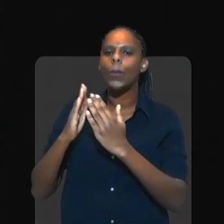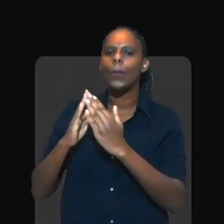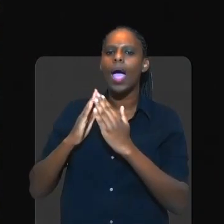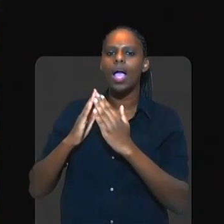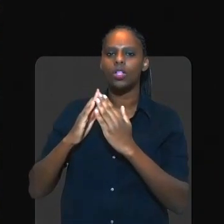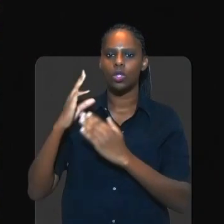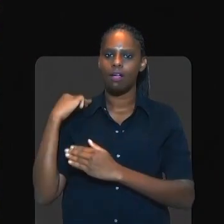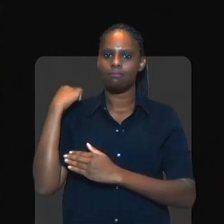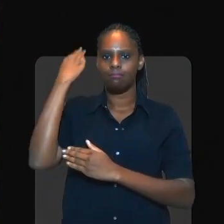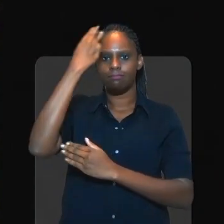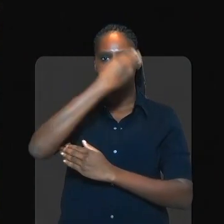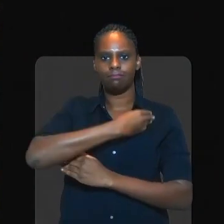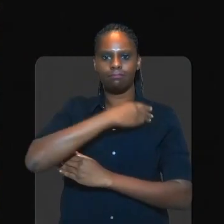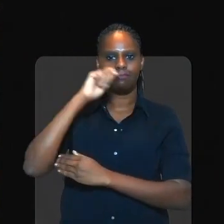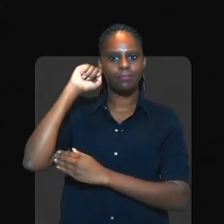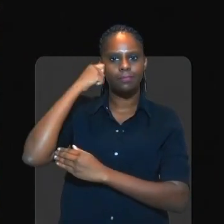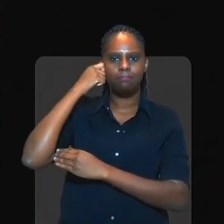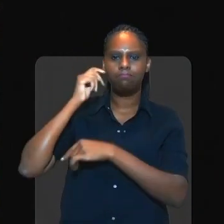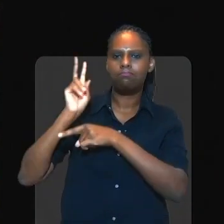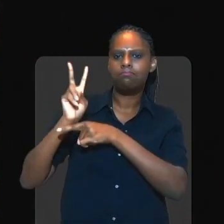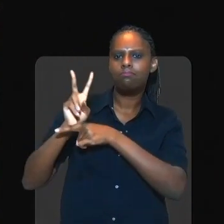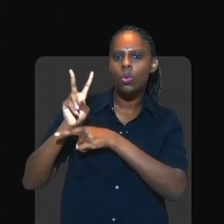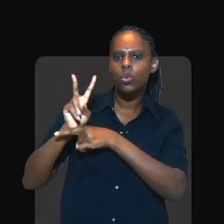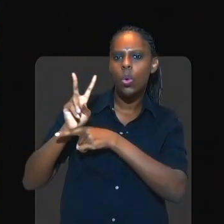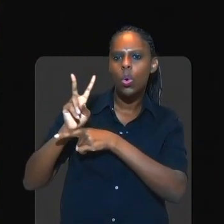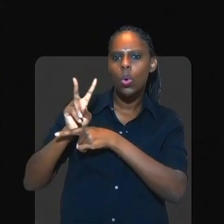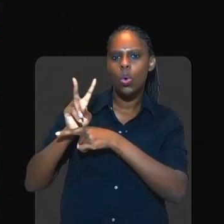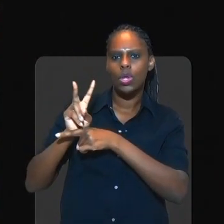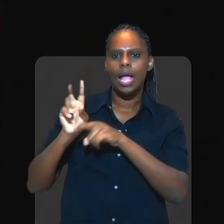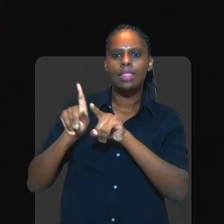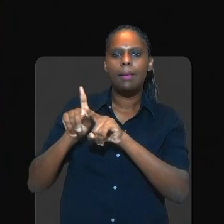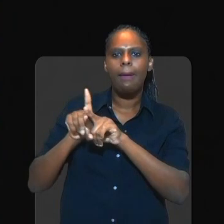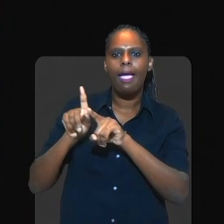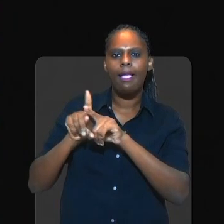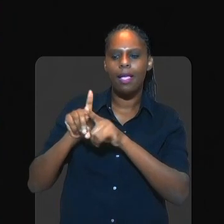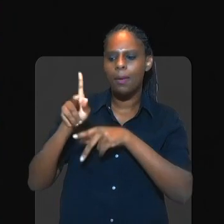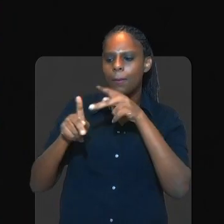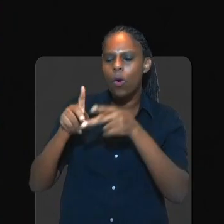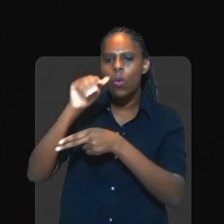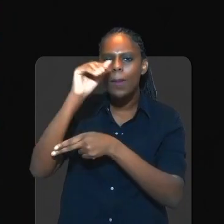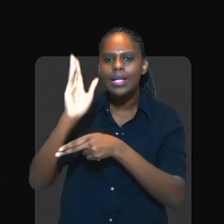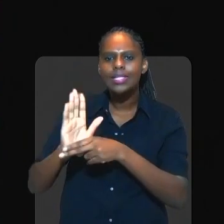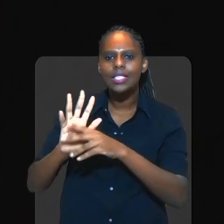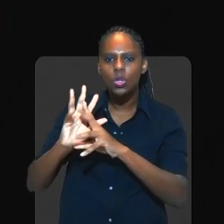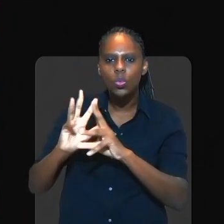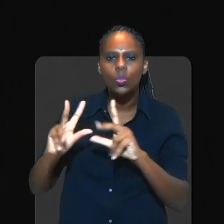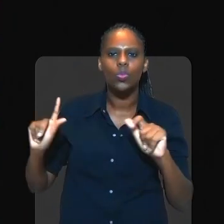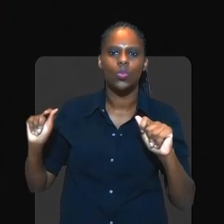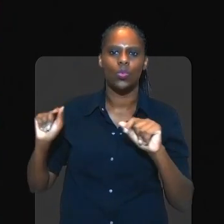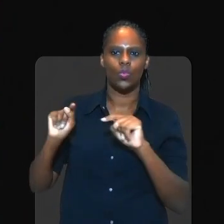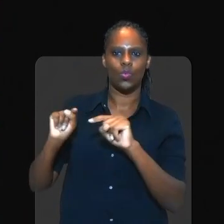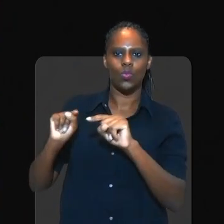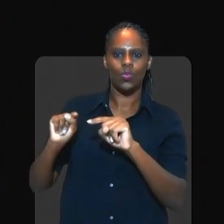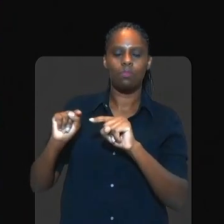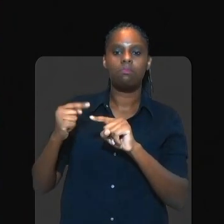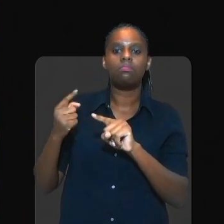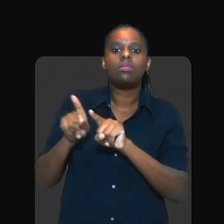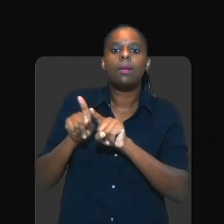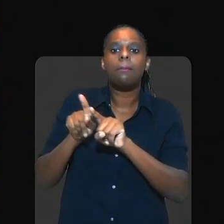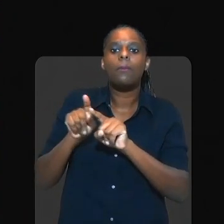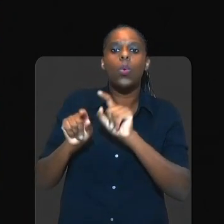Nossa Senhora Aparecida que proteja que proteja recure a